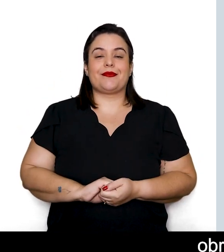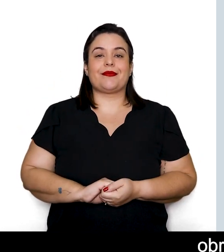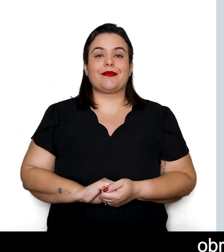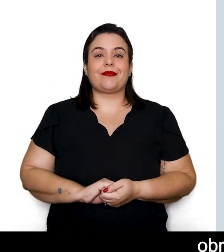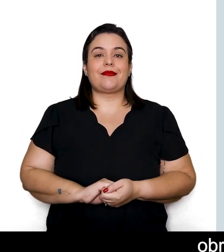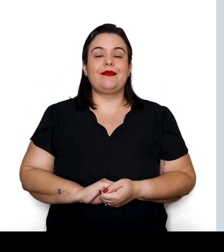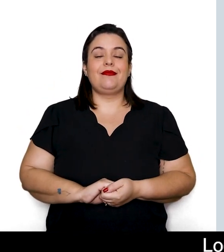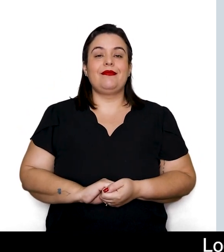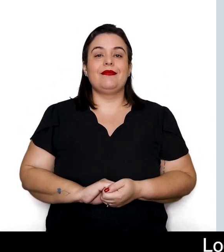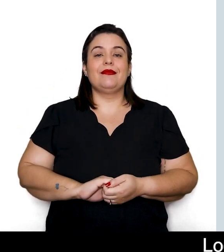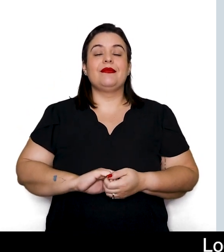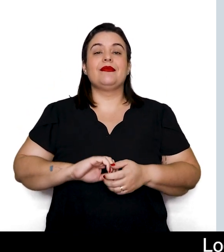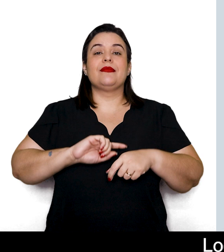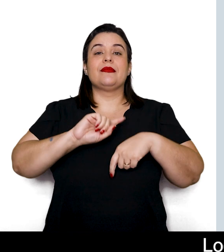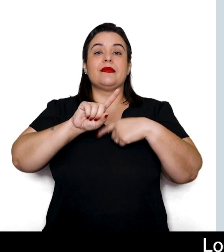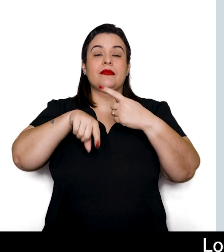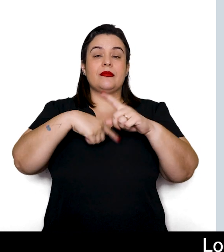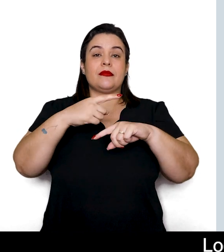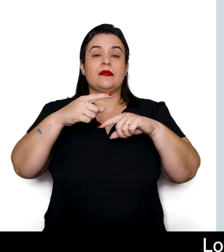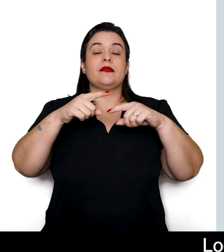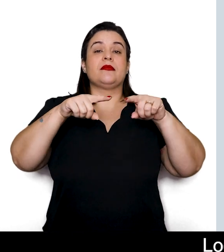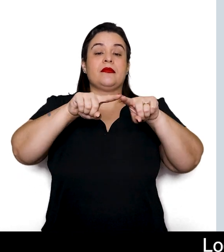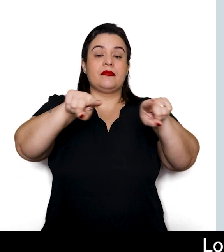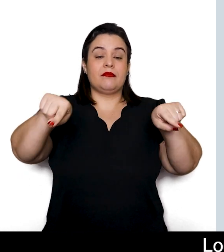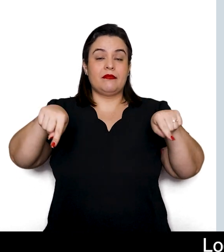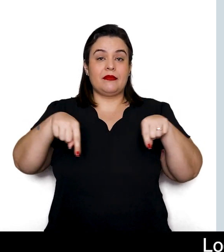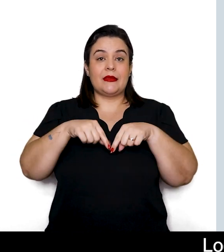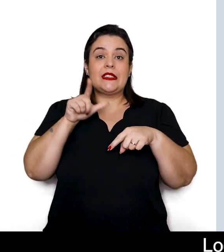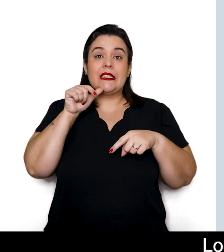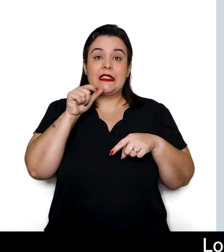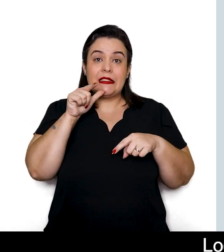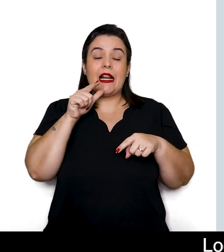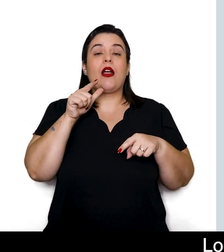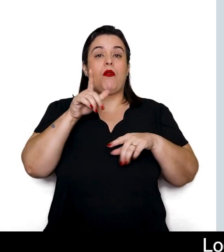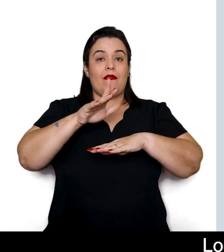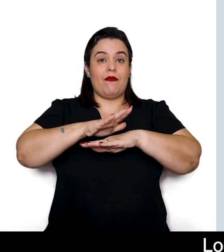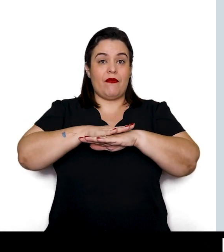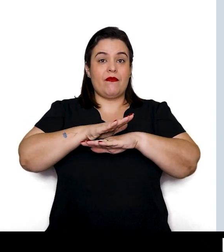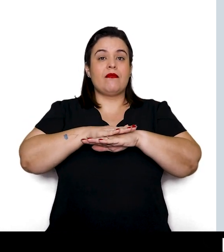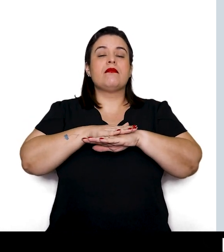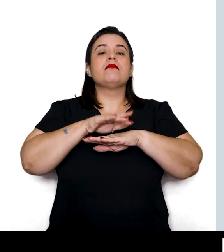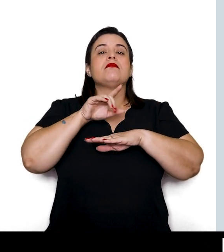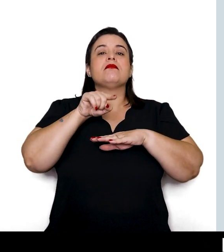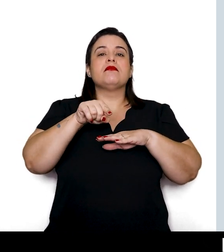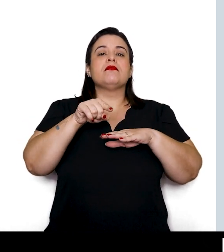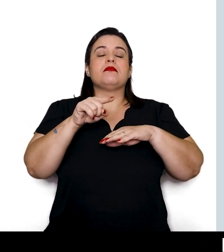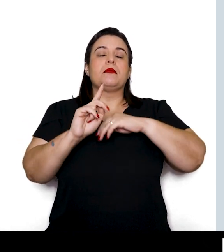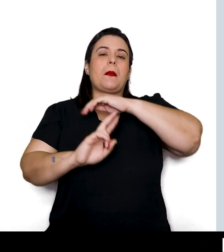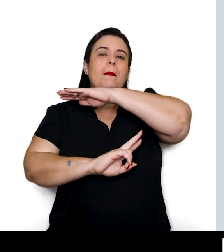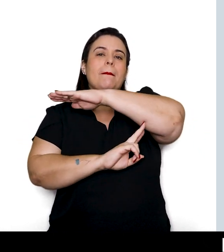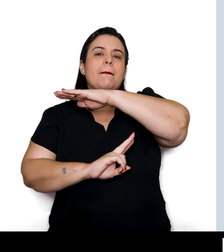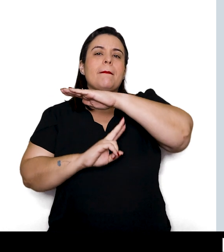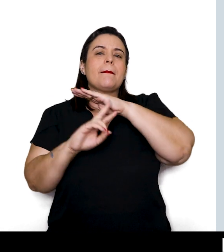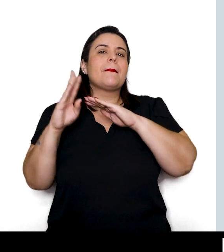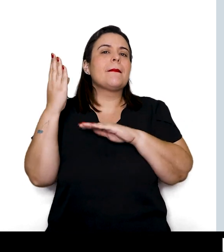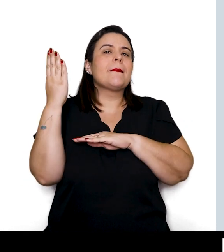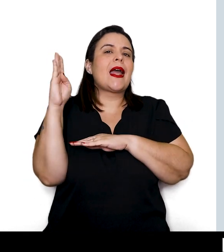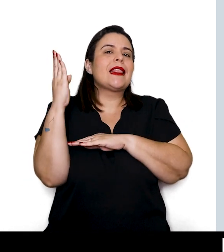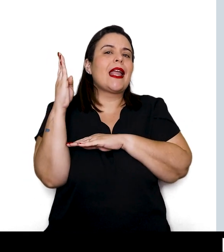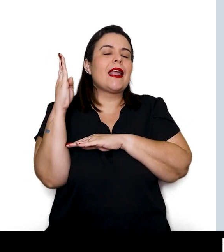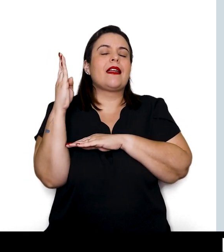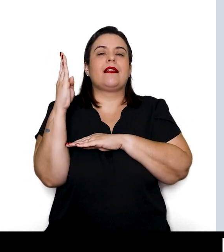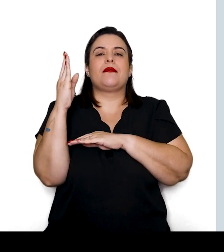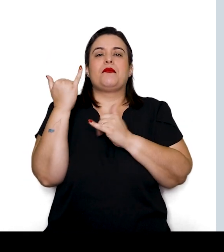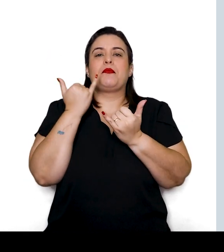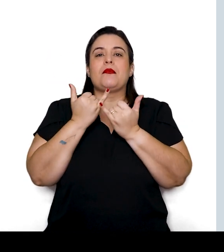tela. Logo após a construção da lagoa em seu jardim em Giverny, Monet adicionou à paisagem uma pequena